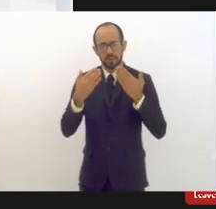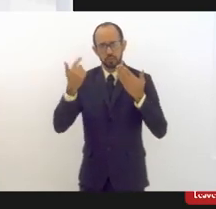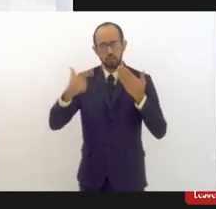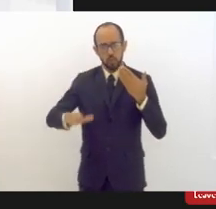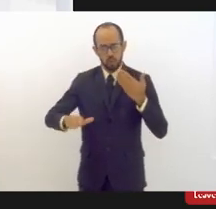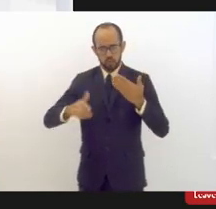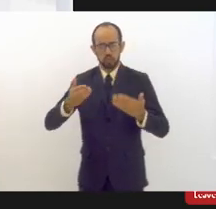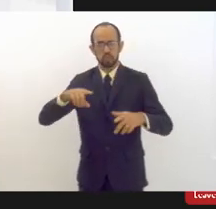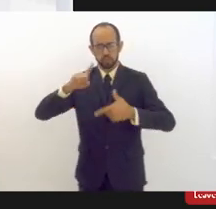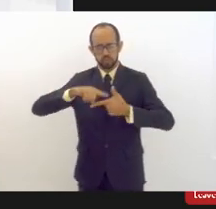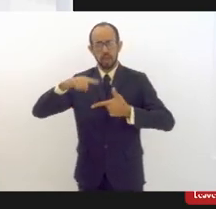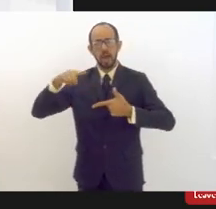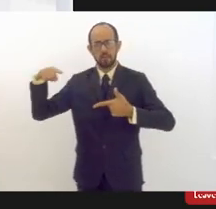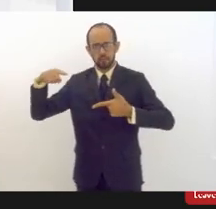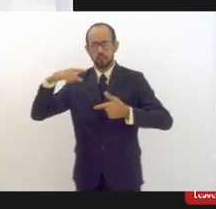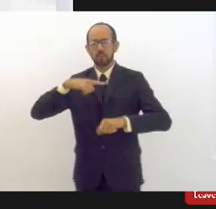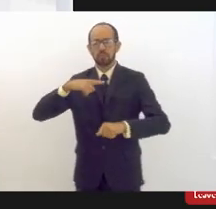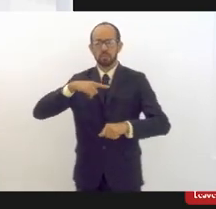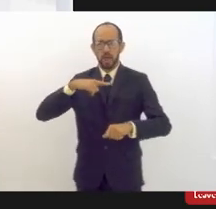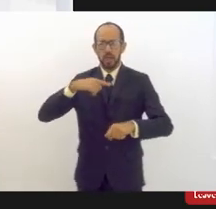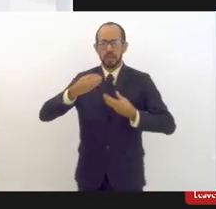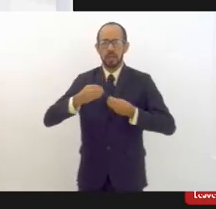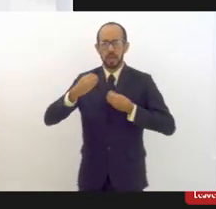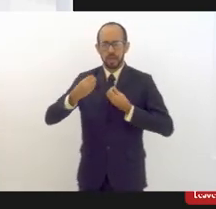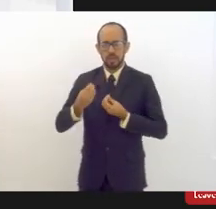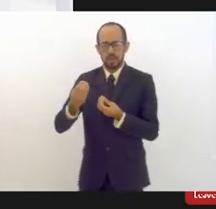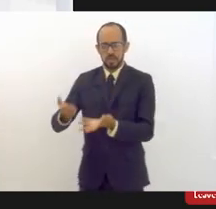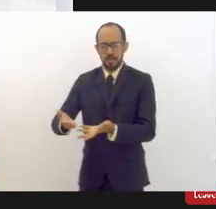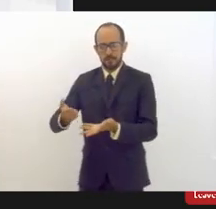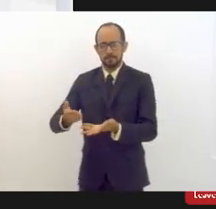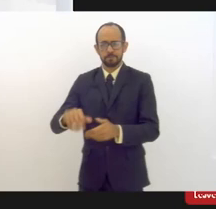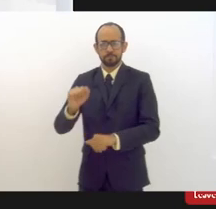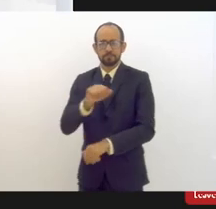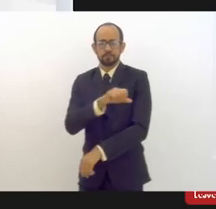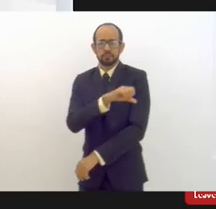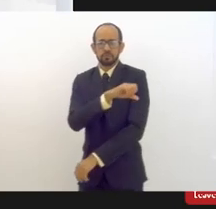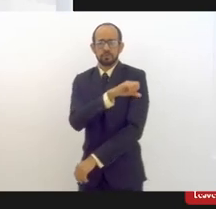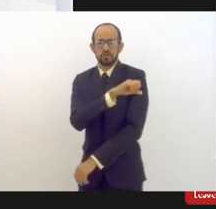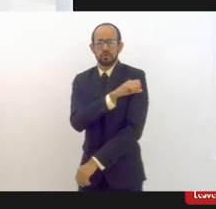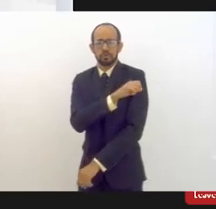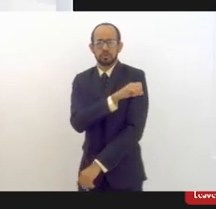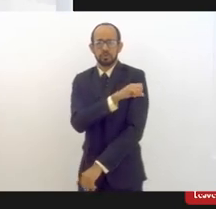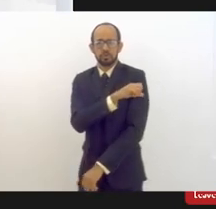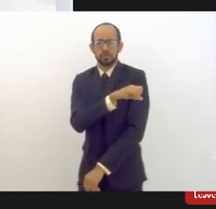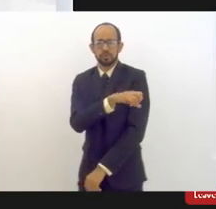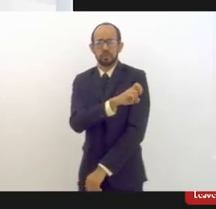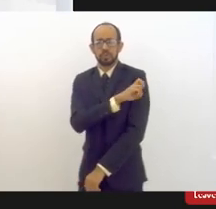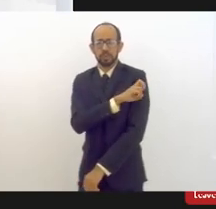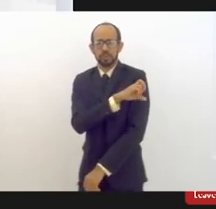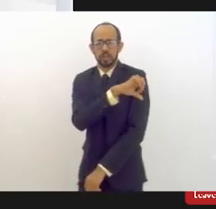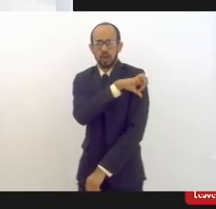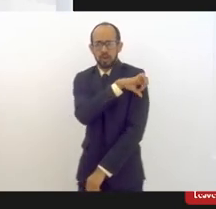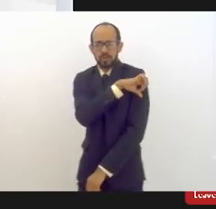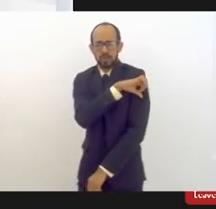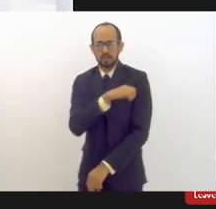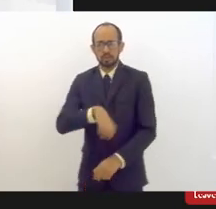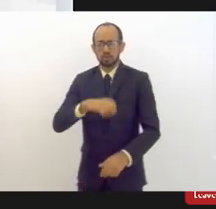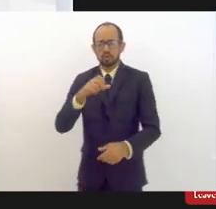de vagas ofertadas no ensino fundamental, anos finais, né, dos 92